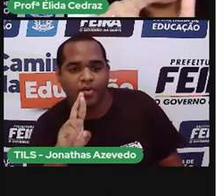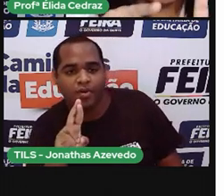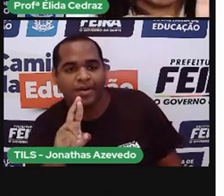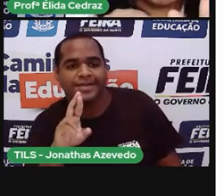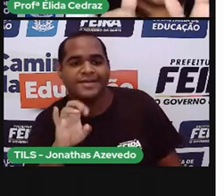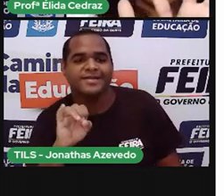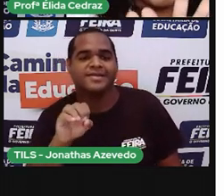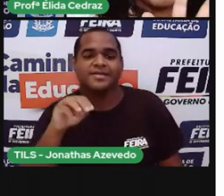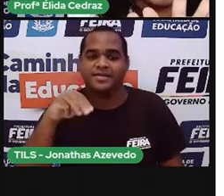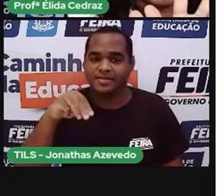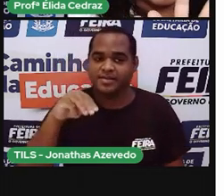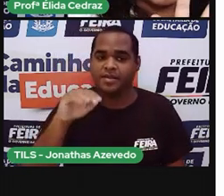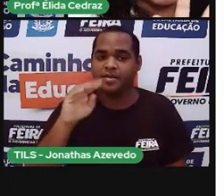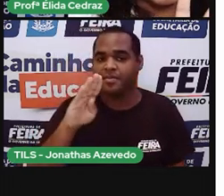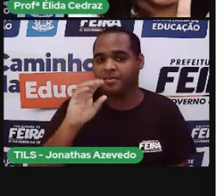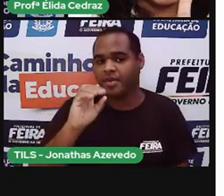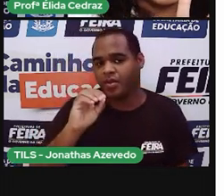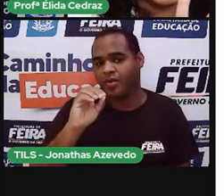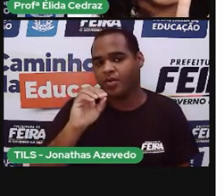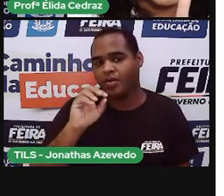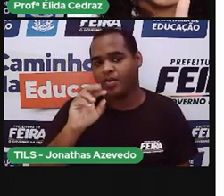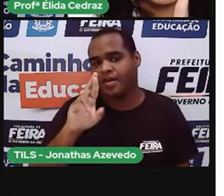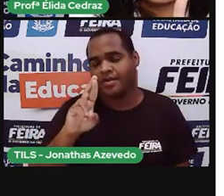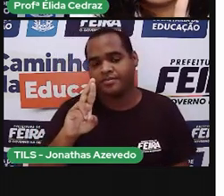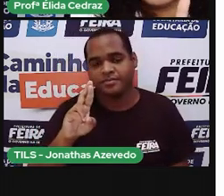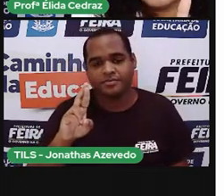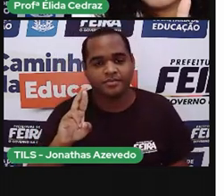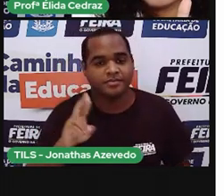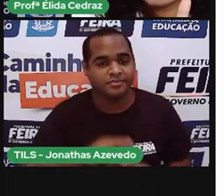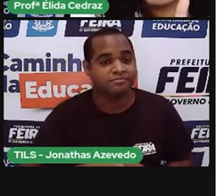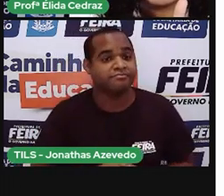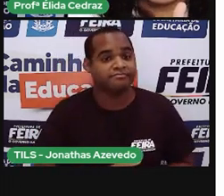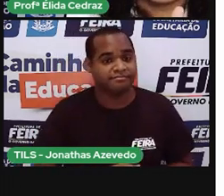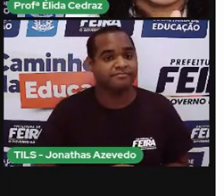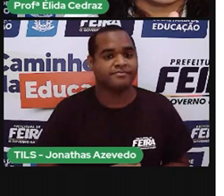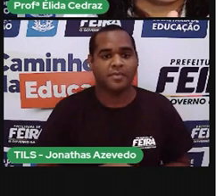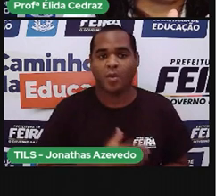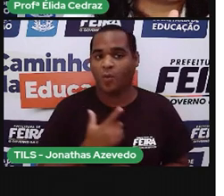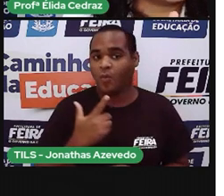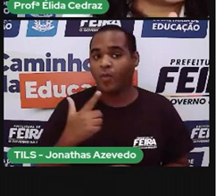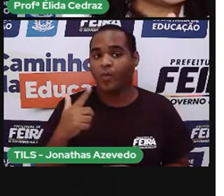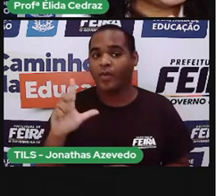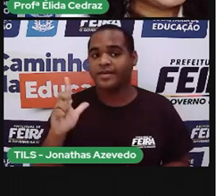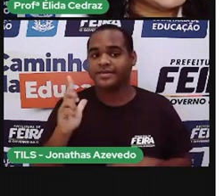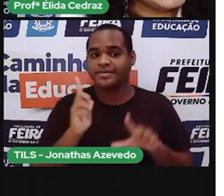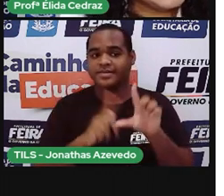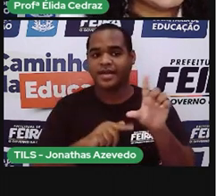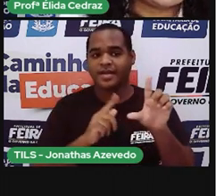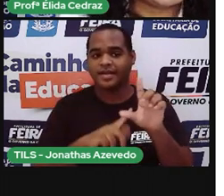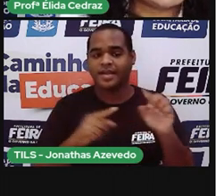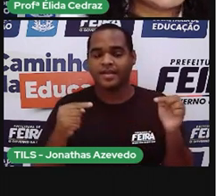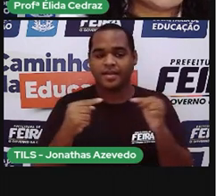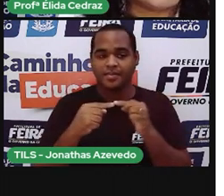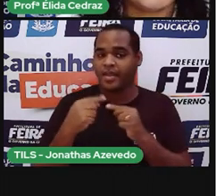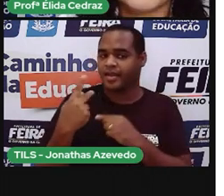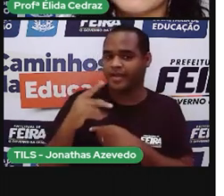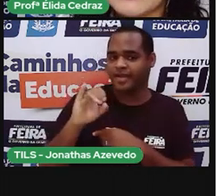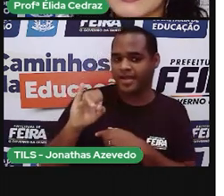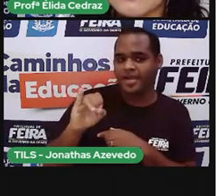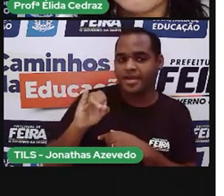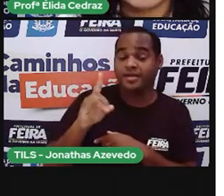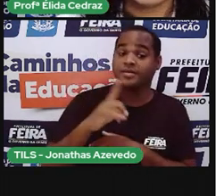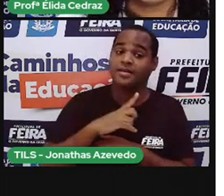b o r E aí vem a letra i em